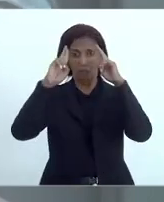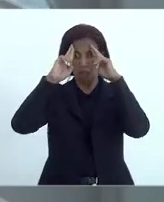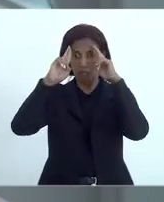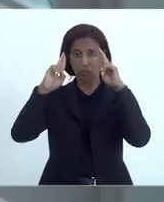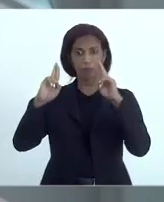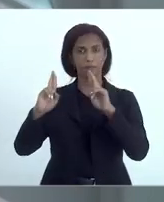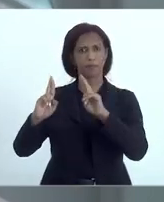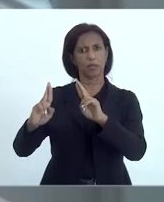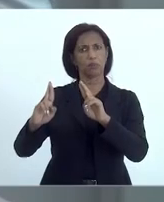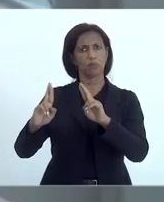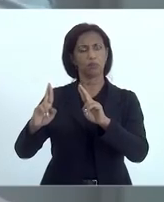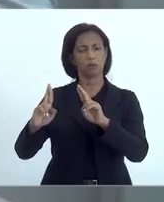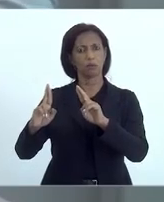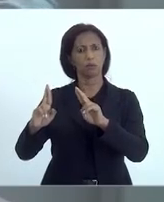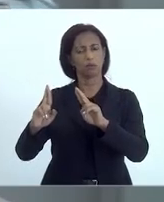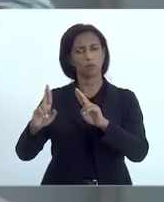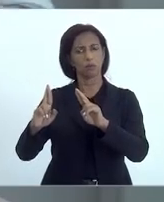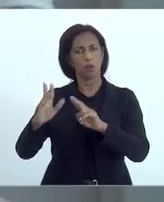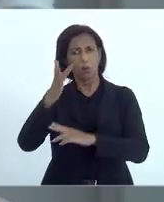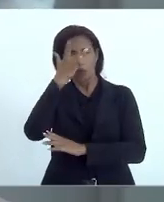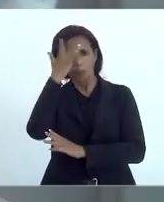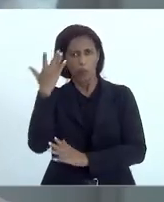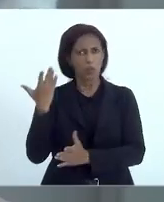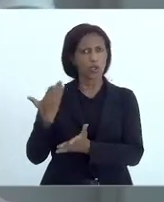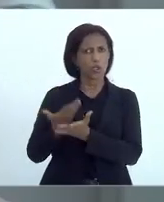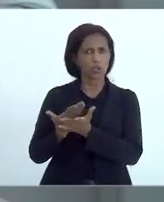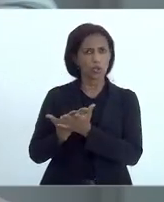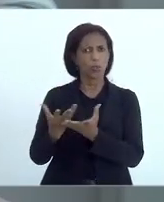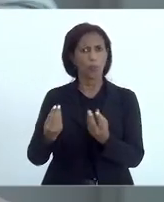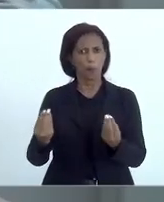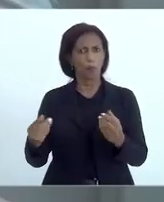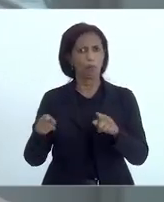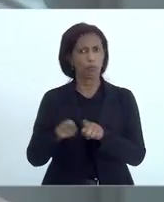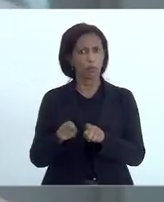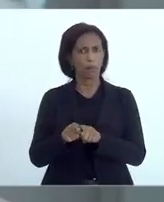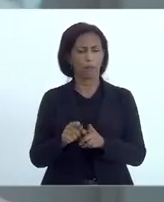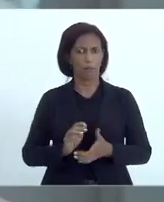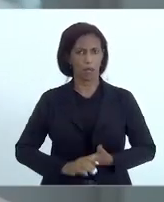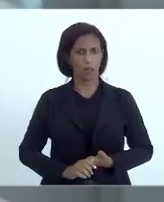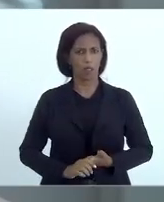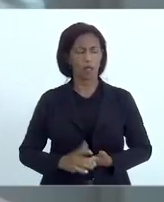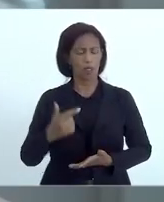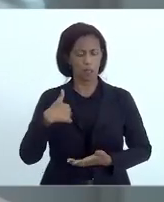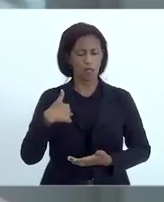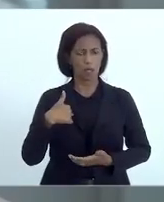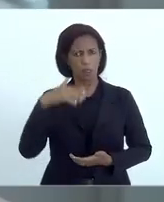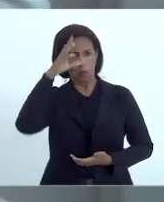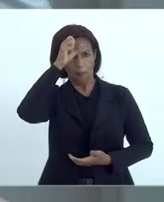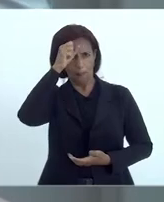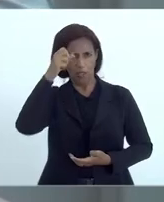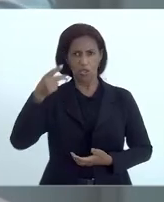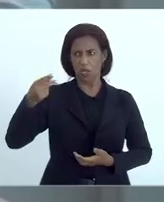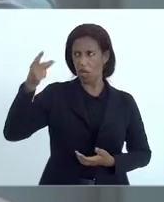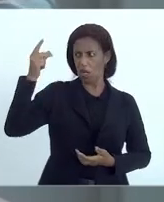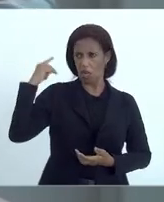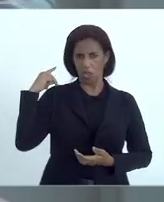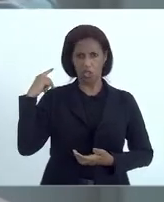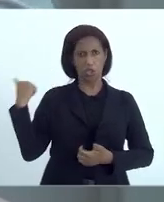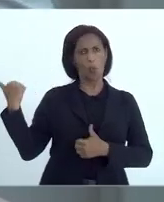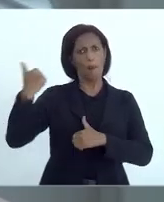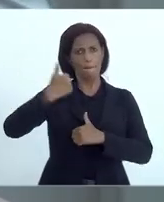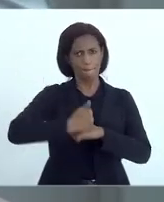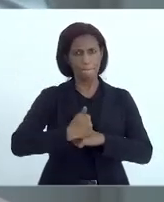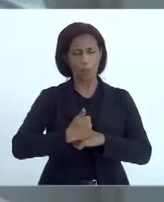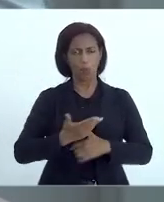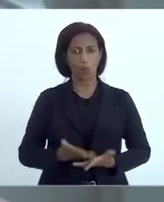respeito com aqueles que estudam muito também e antiguidade que eu aprendi essa postura Pelo menos eu acho